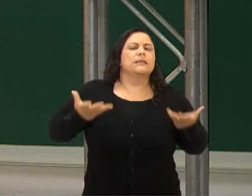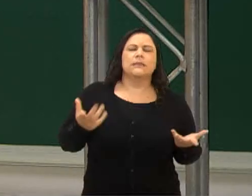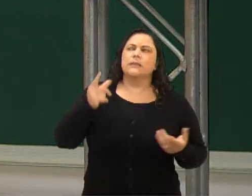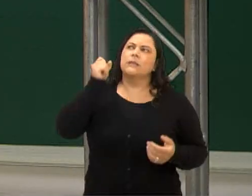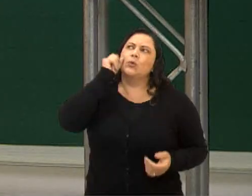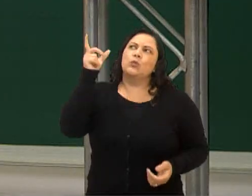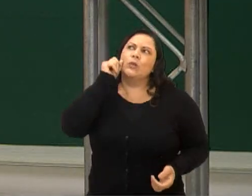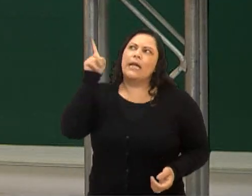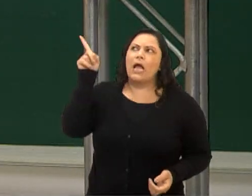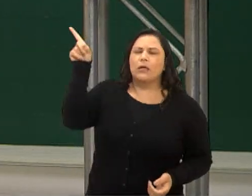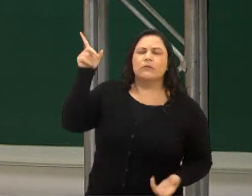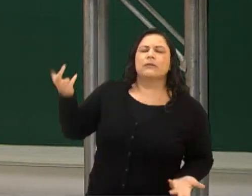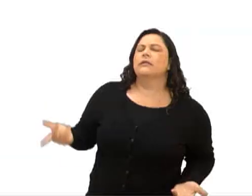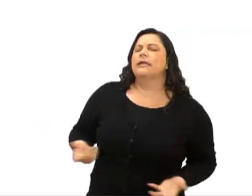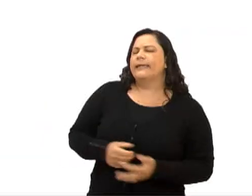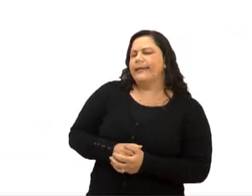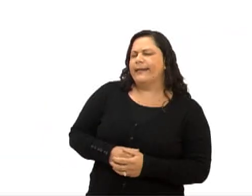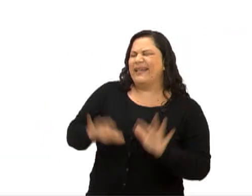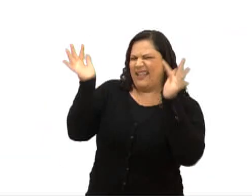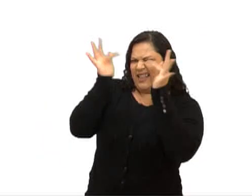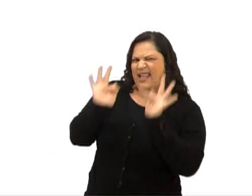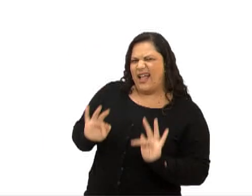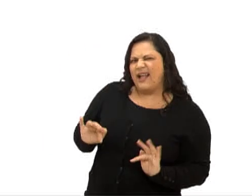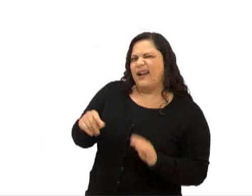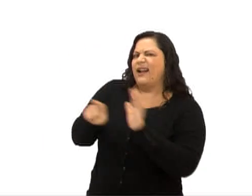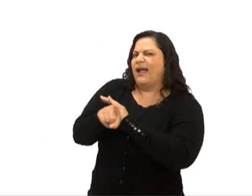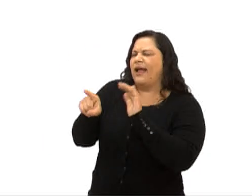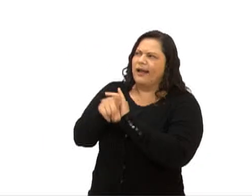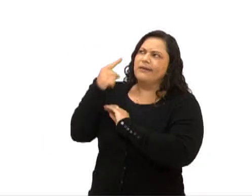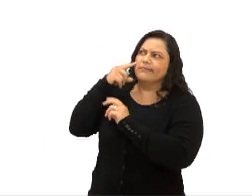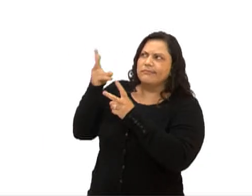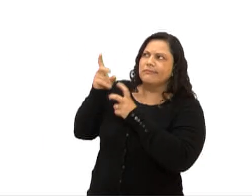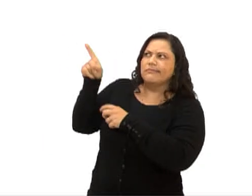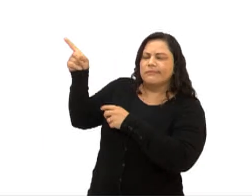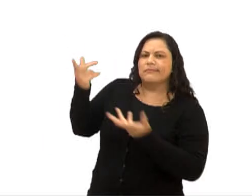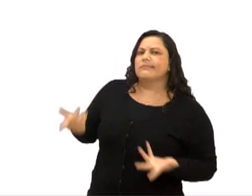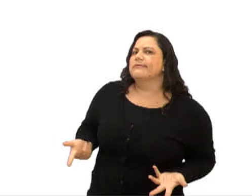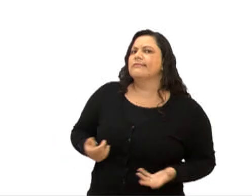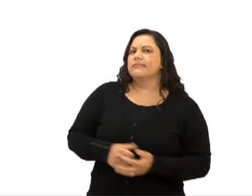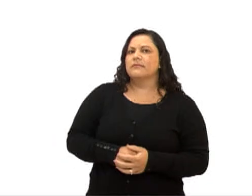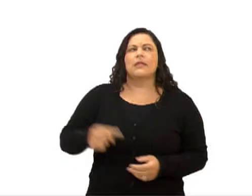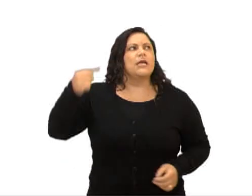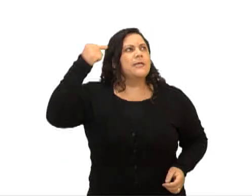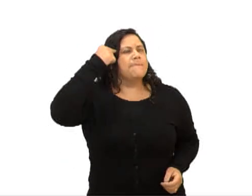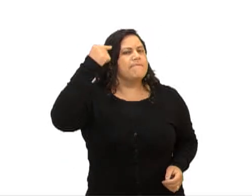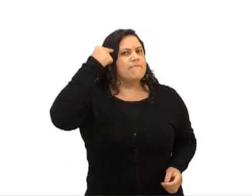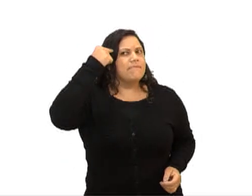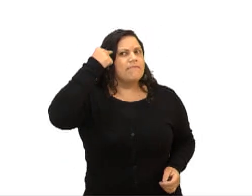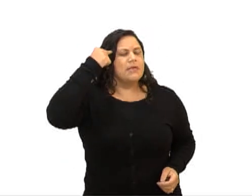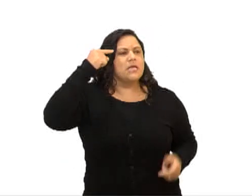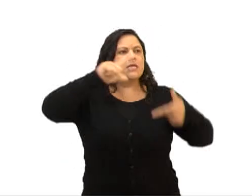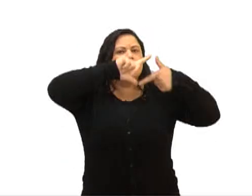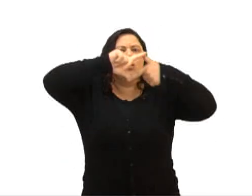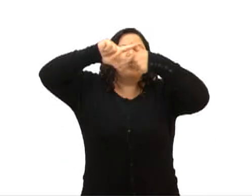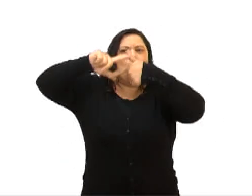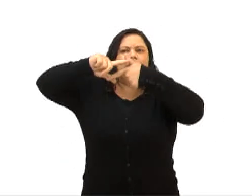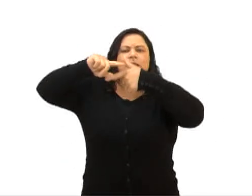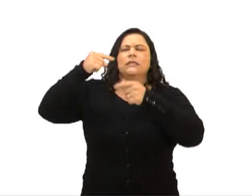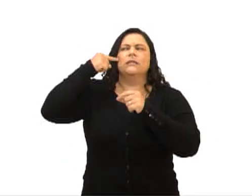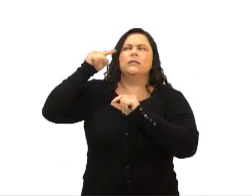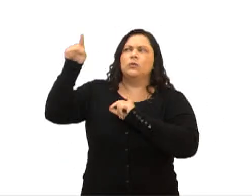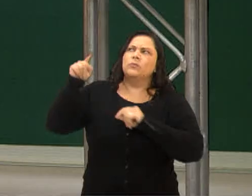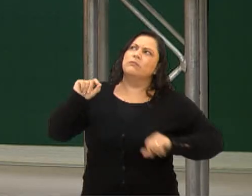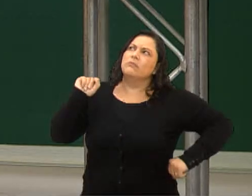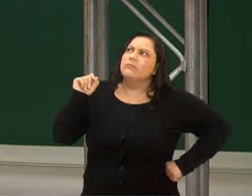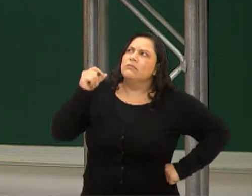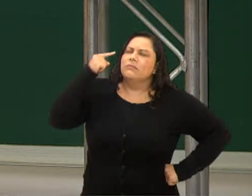algo contagioso? Né? E aí, no final, ali no último quadrinho, ele pensa, a gente tem um balão de pensamento, né? Ele não se